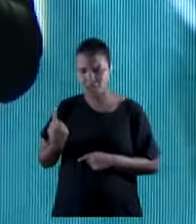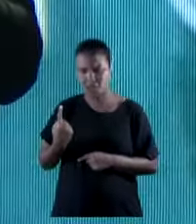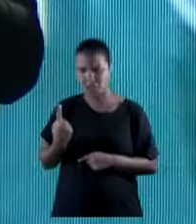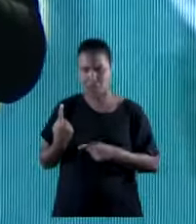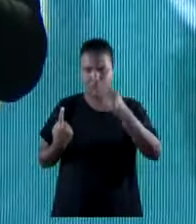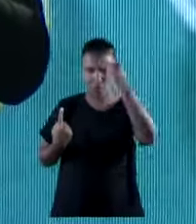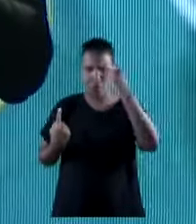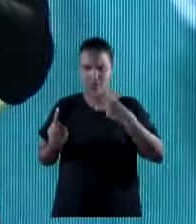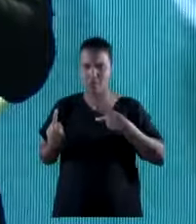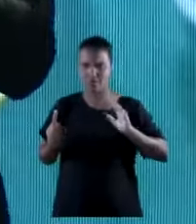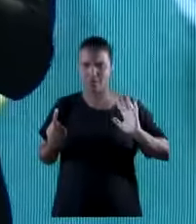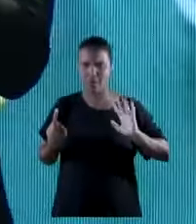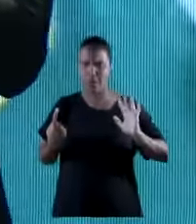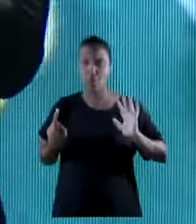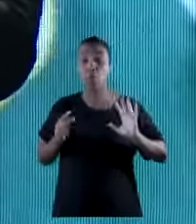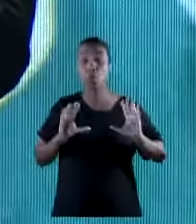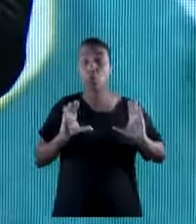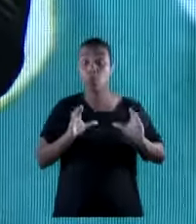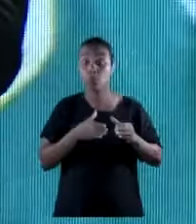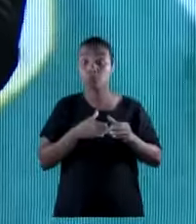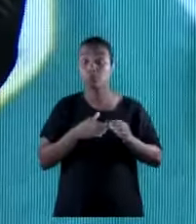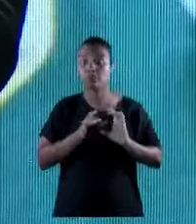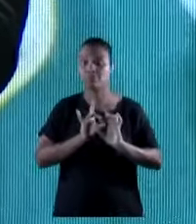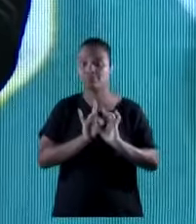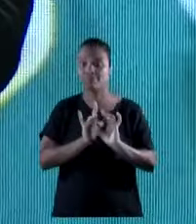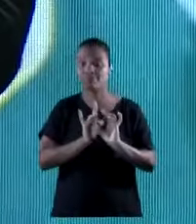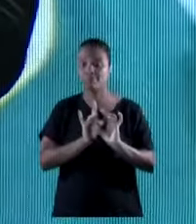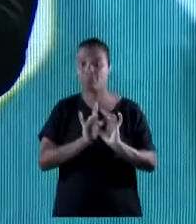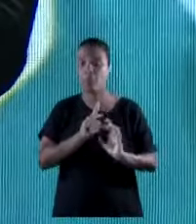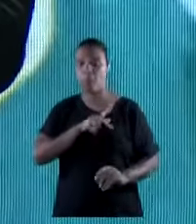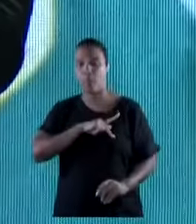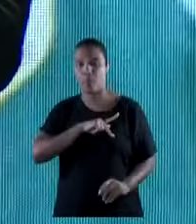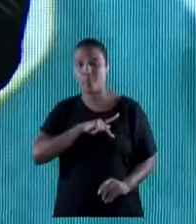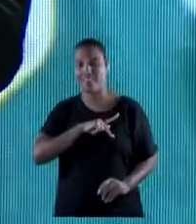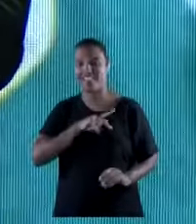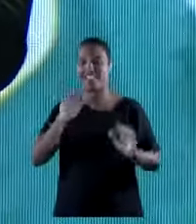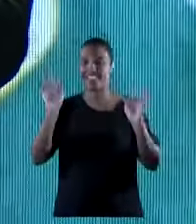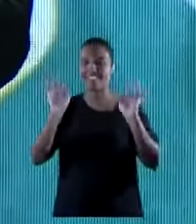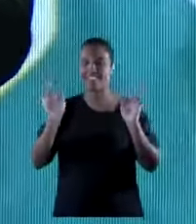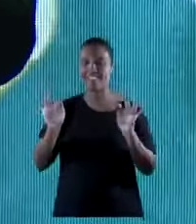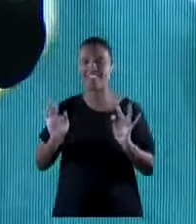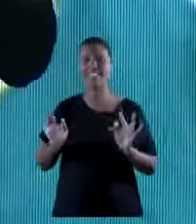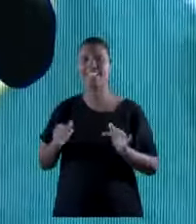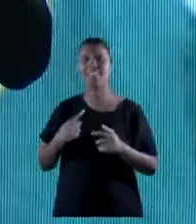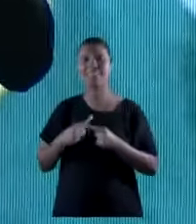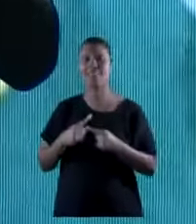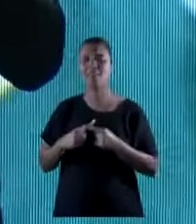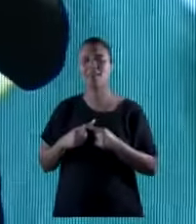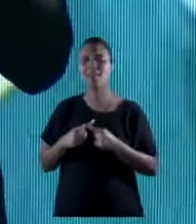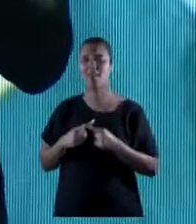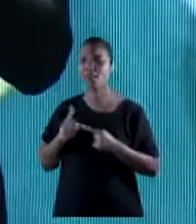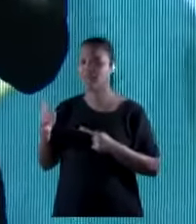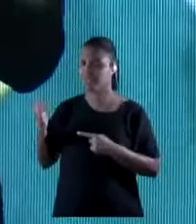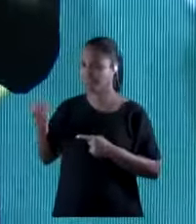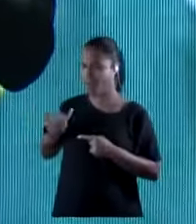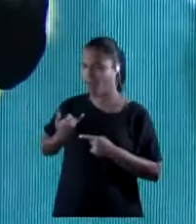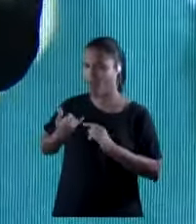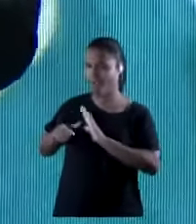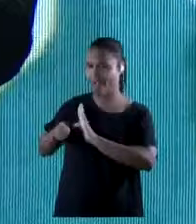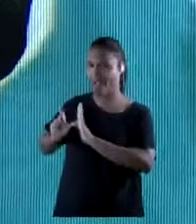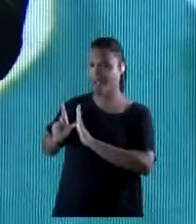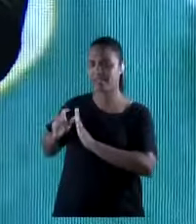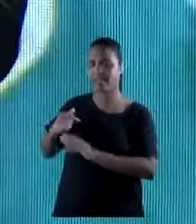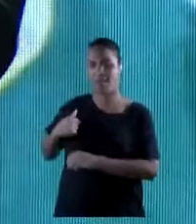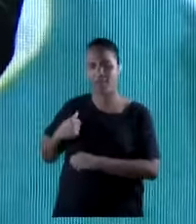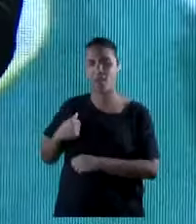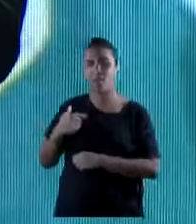cima. Isso aqui eu devo a eles também. E, cara, eu fico feliz porque, como você falou, eu sou um garoto que